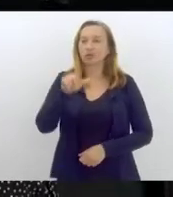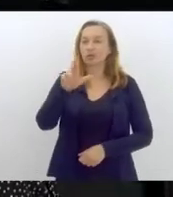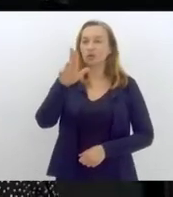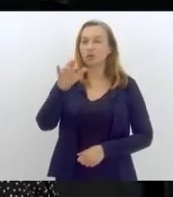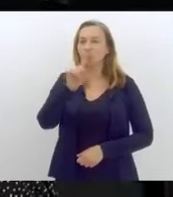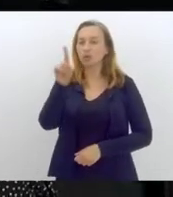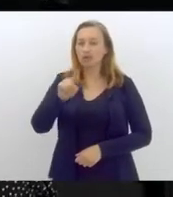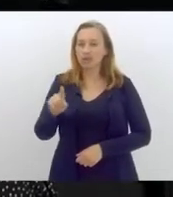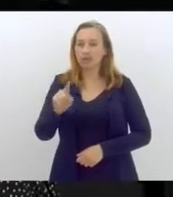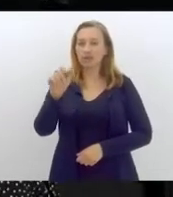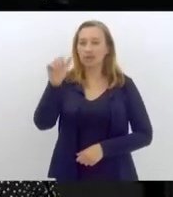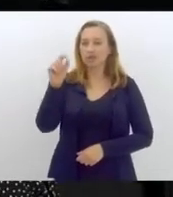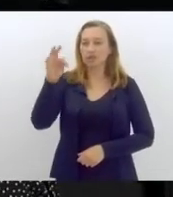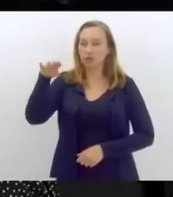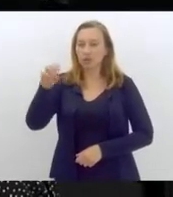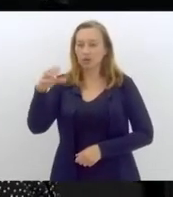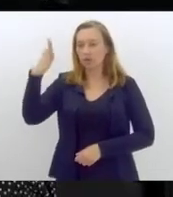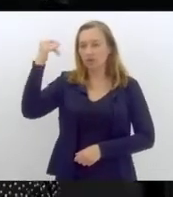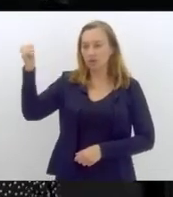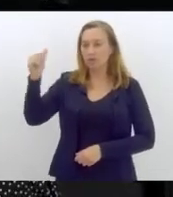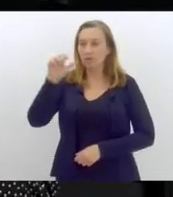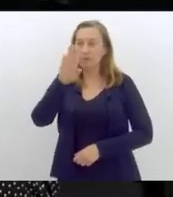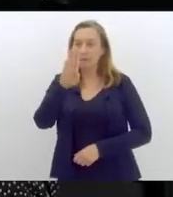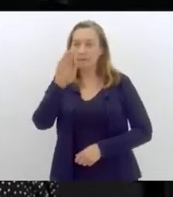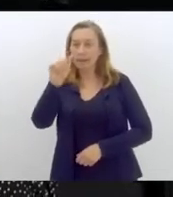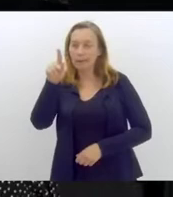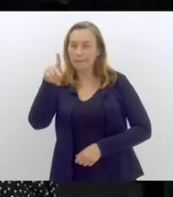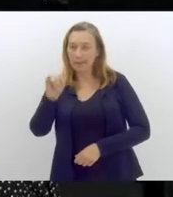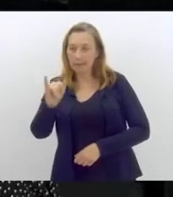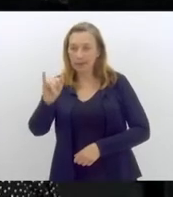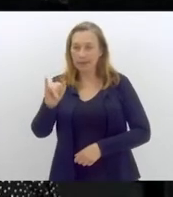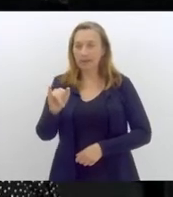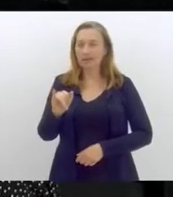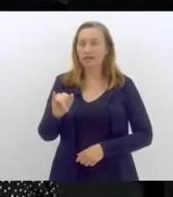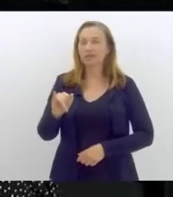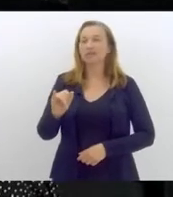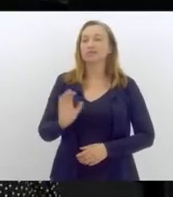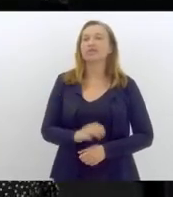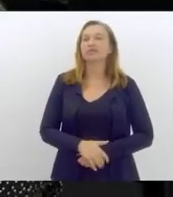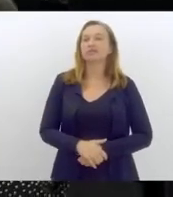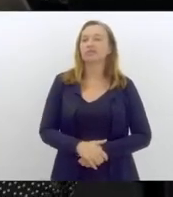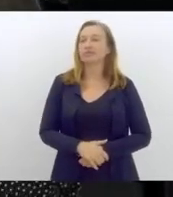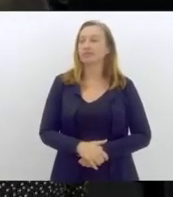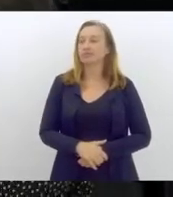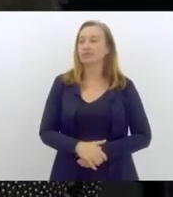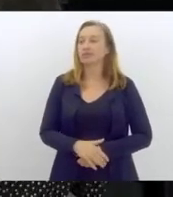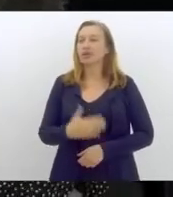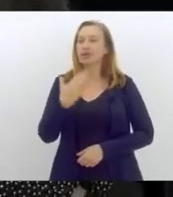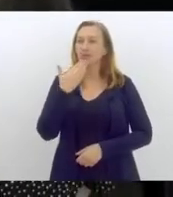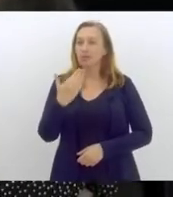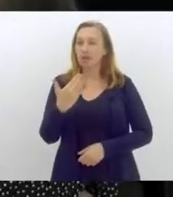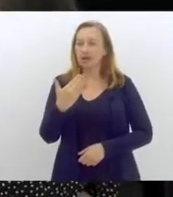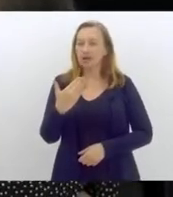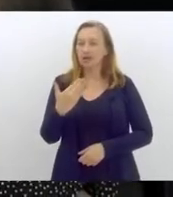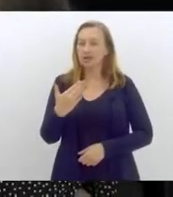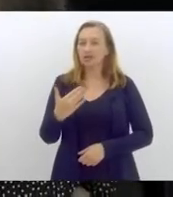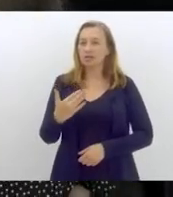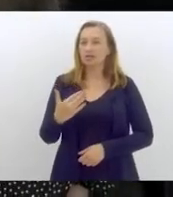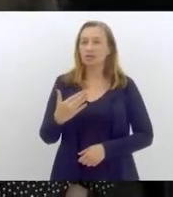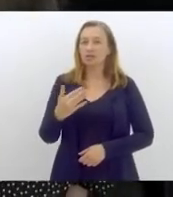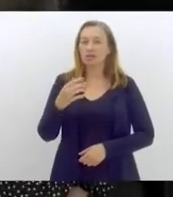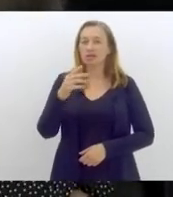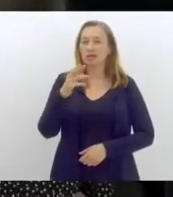Baptista o famoso bap a voz do Saara do centro do Rio solicito ao cerimonial